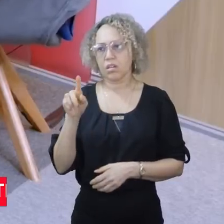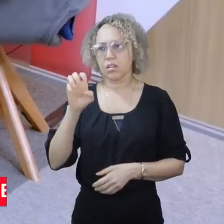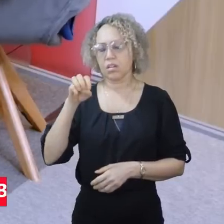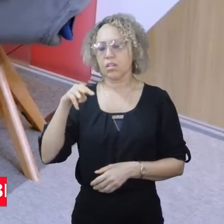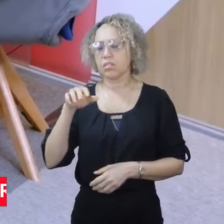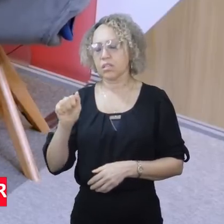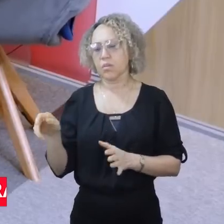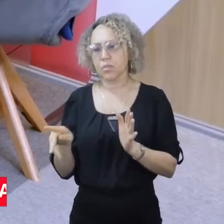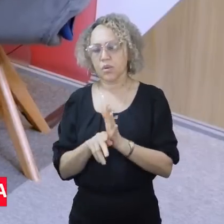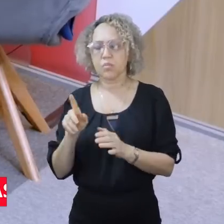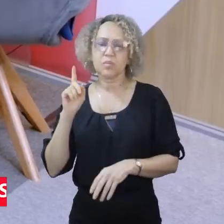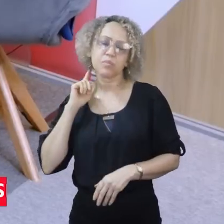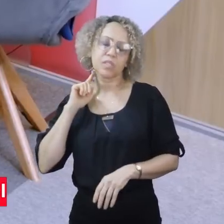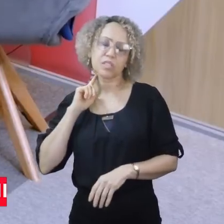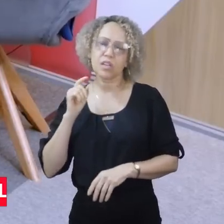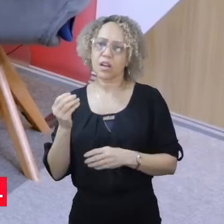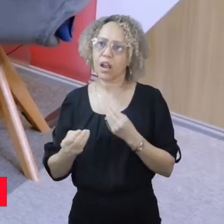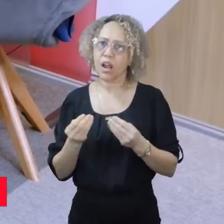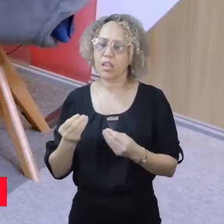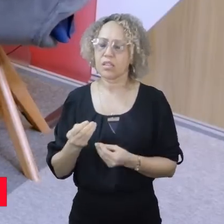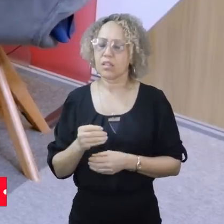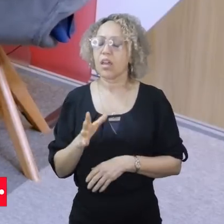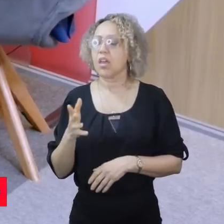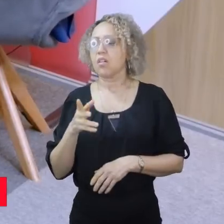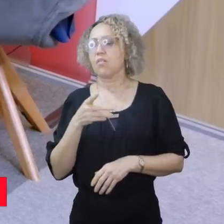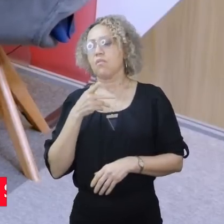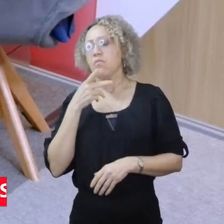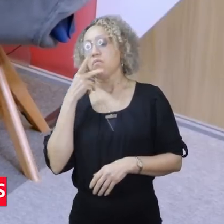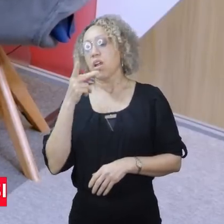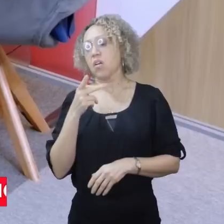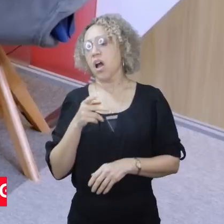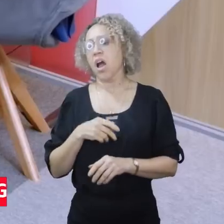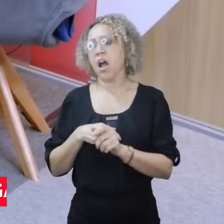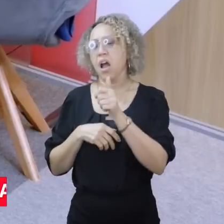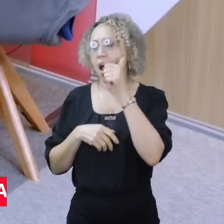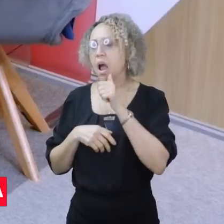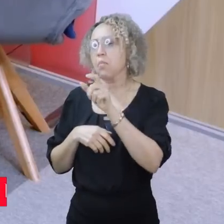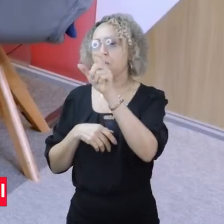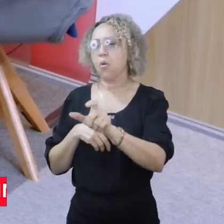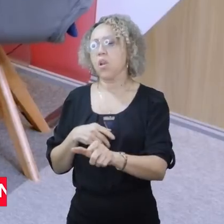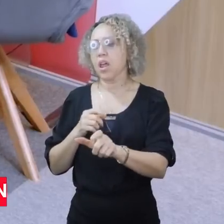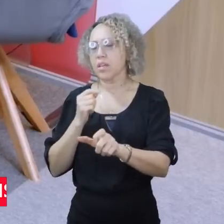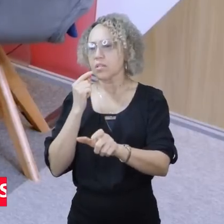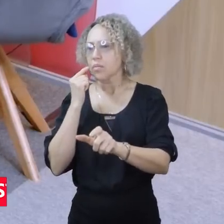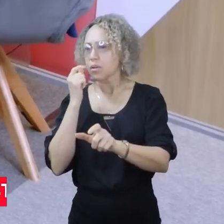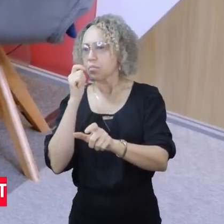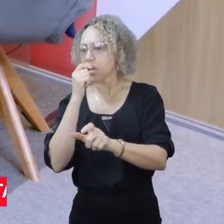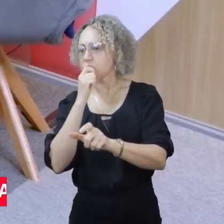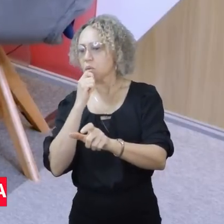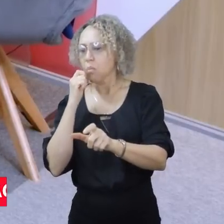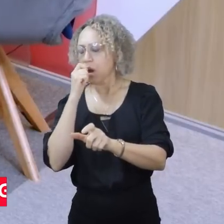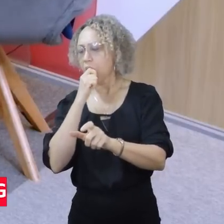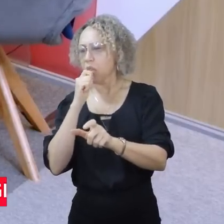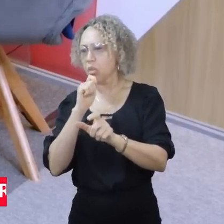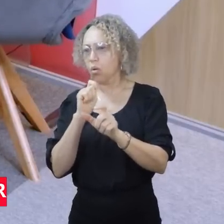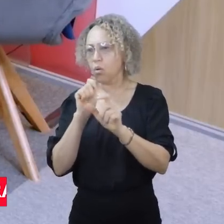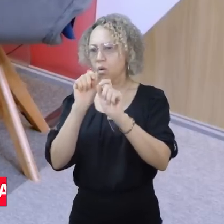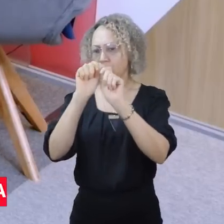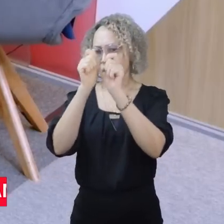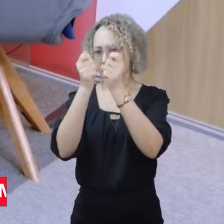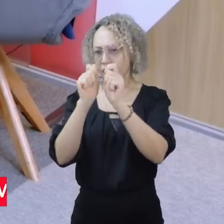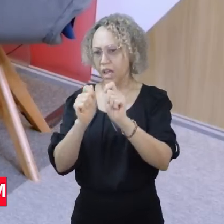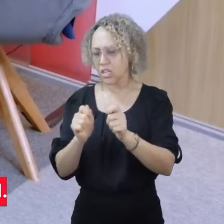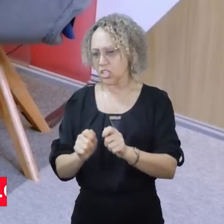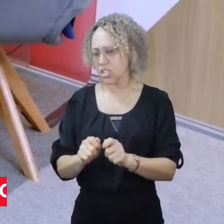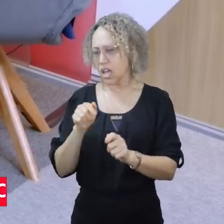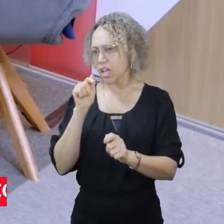senhora citou aí, a moça do batom, vamos dizer assim, né, um chefe de Estado ali querendo fazer as